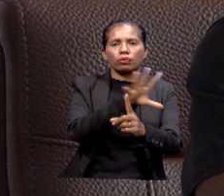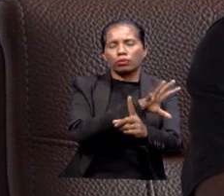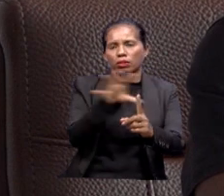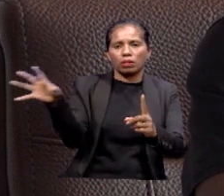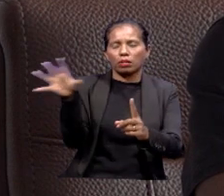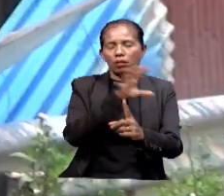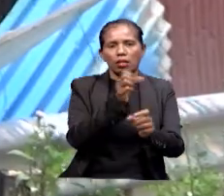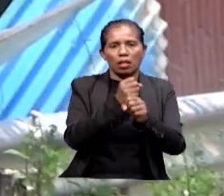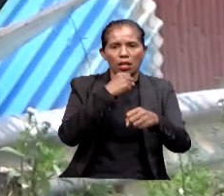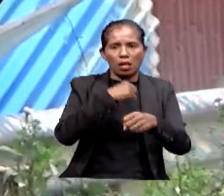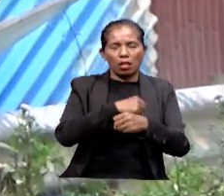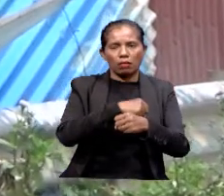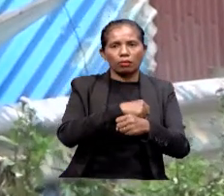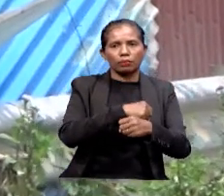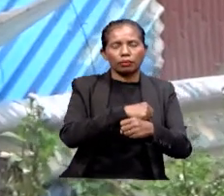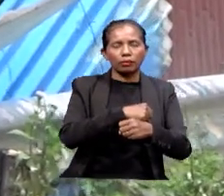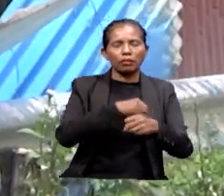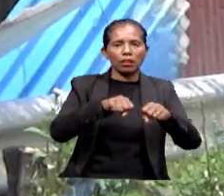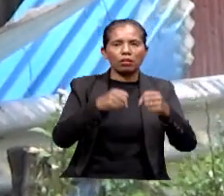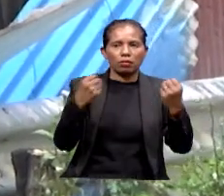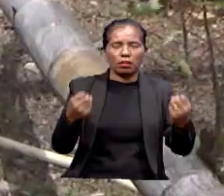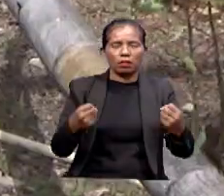halo estragos, vai